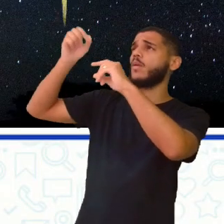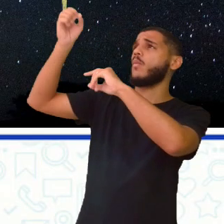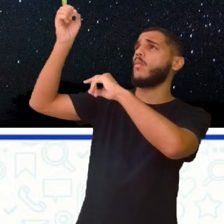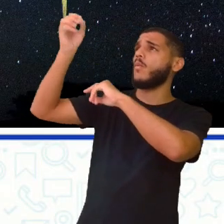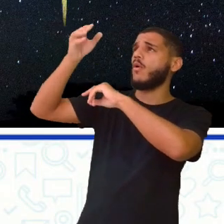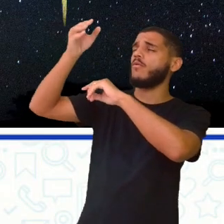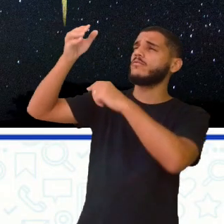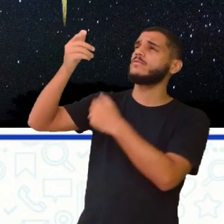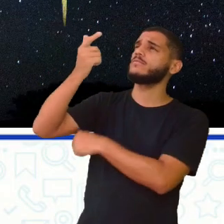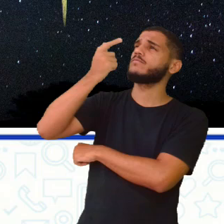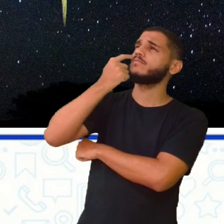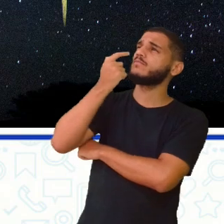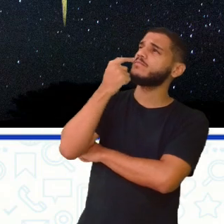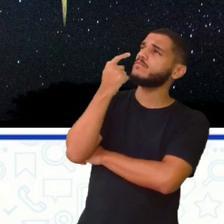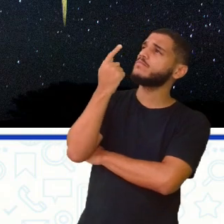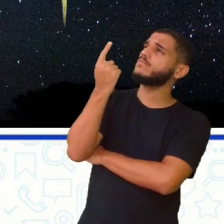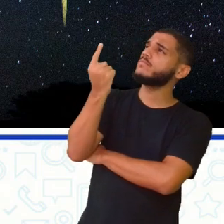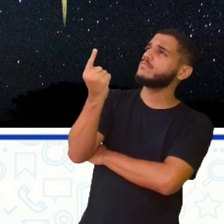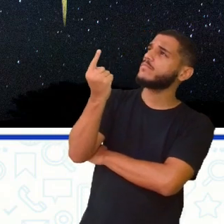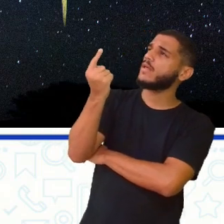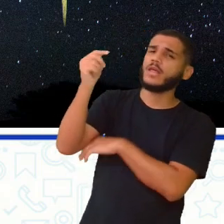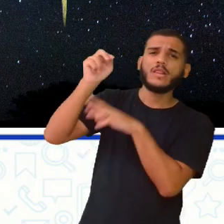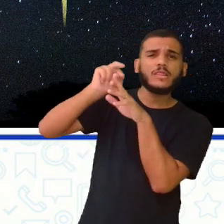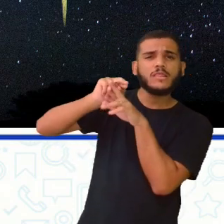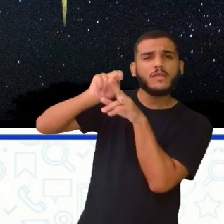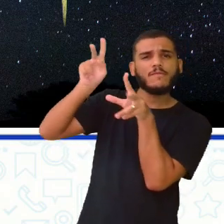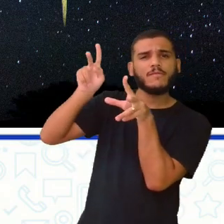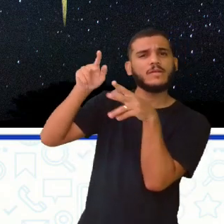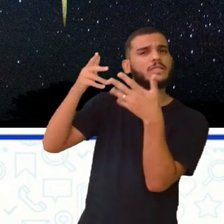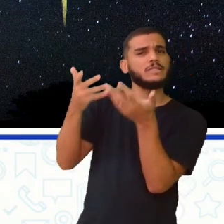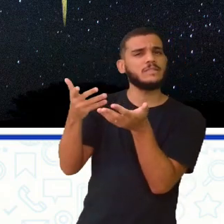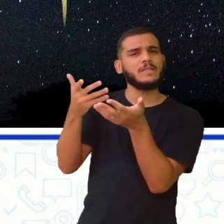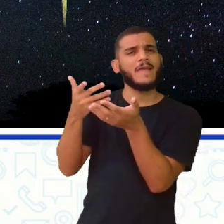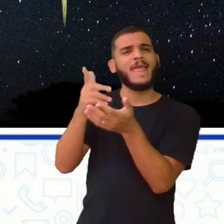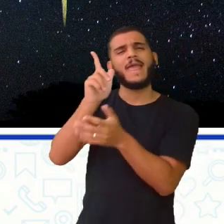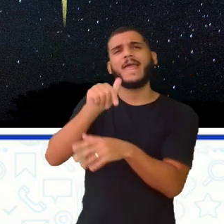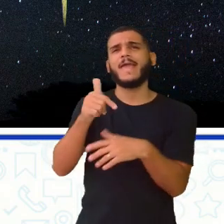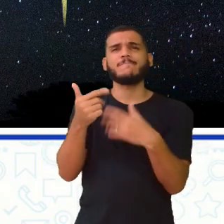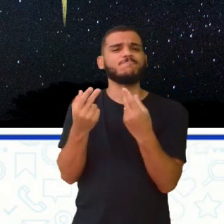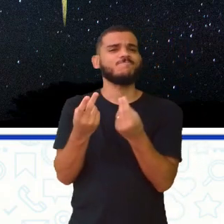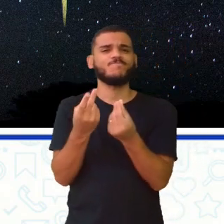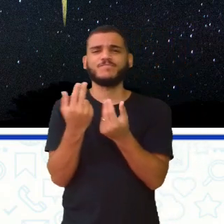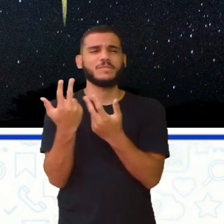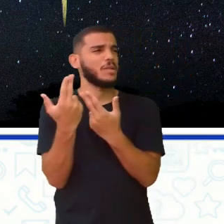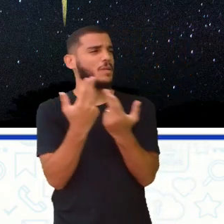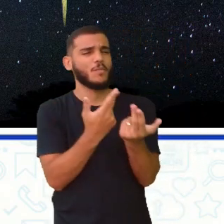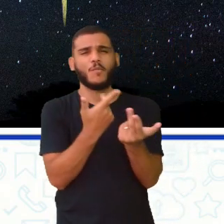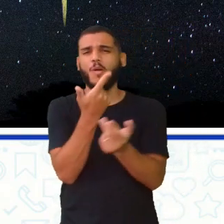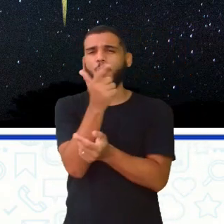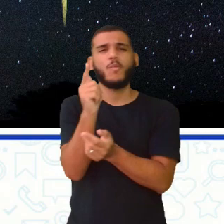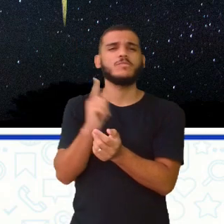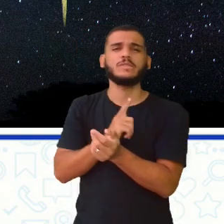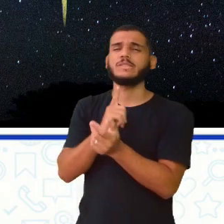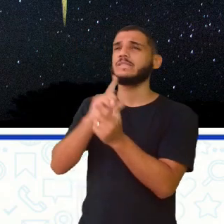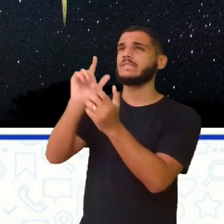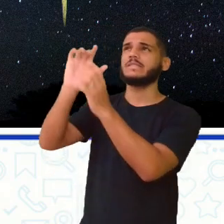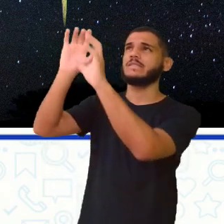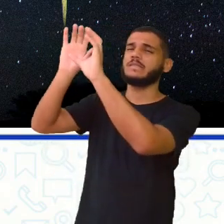nova estrela, quer dizer, era uma estrela diferente. Não era uma estrela igual às outras que existiam no